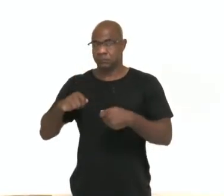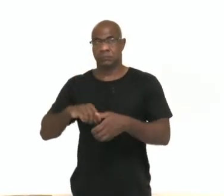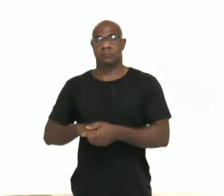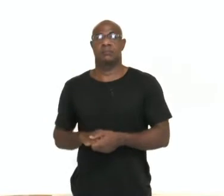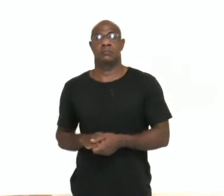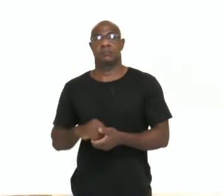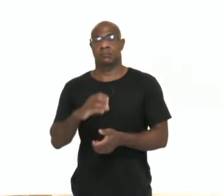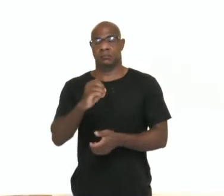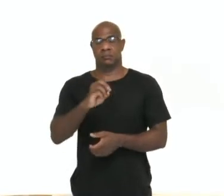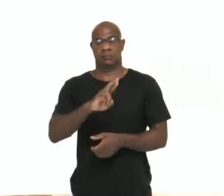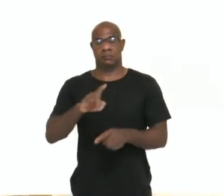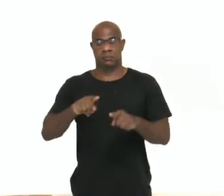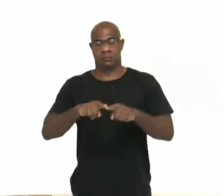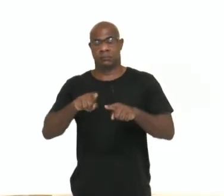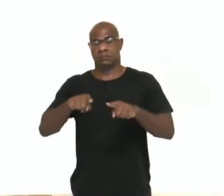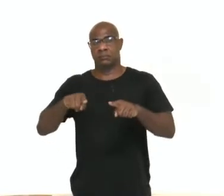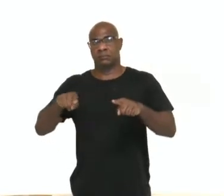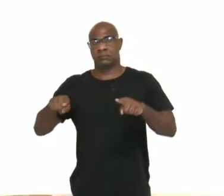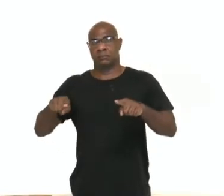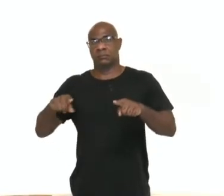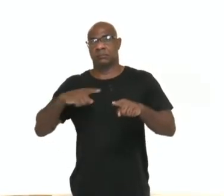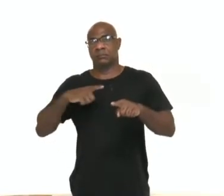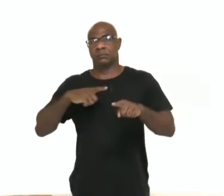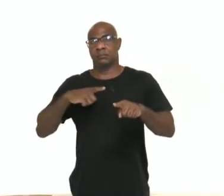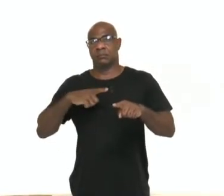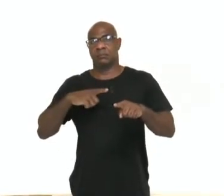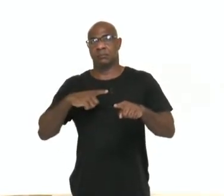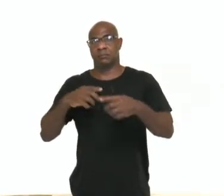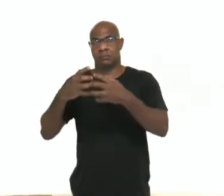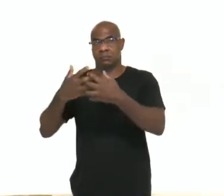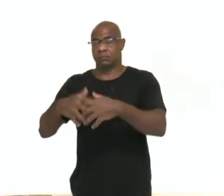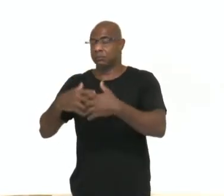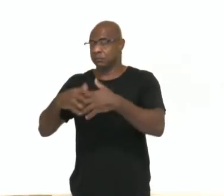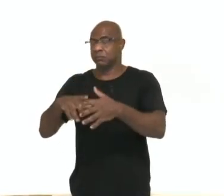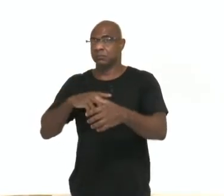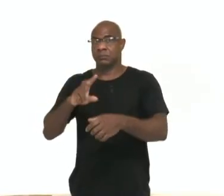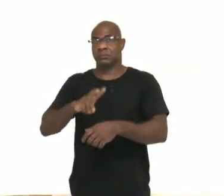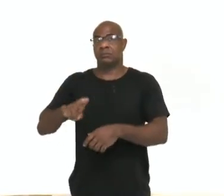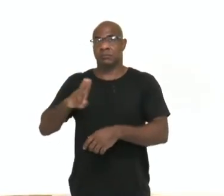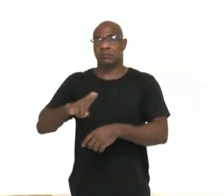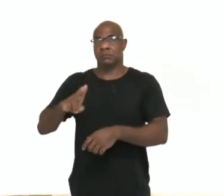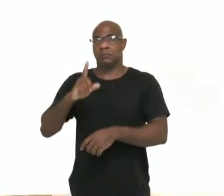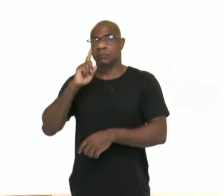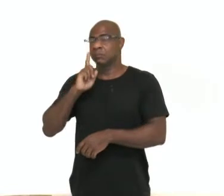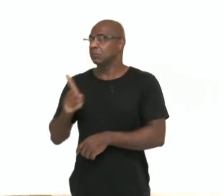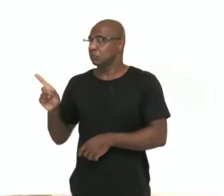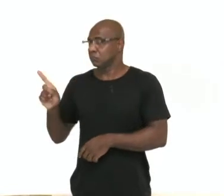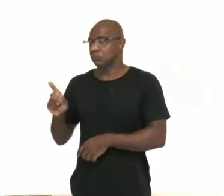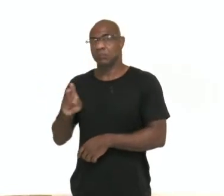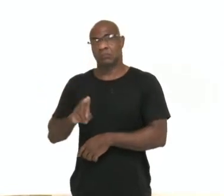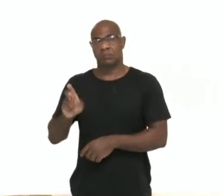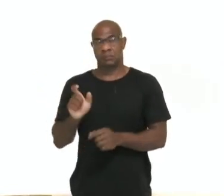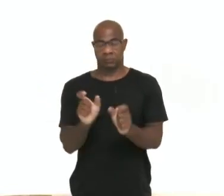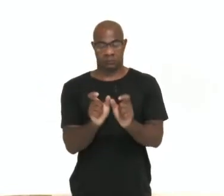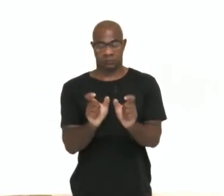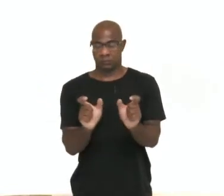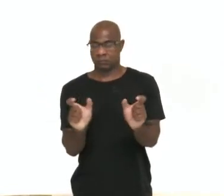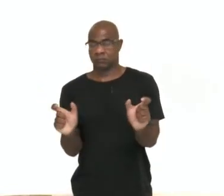Lembre-se, aparelhos que usam alta tensão com baixa corrente, o ideal é usar pilhas em série,